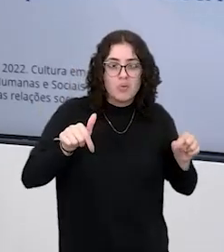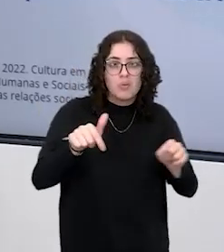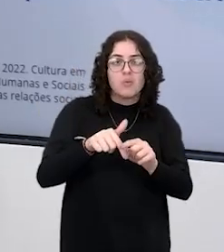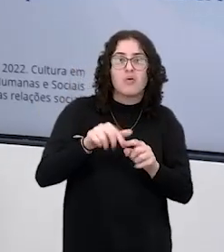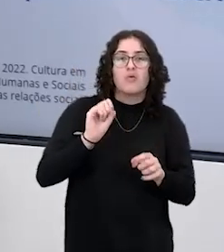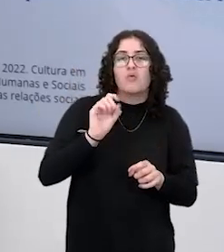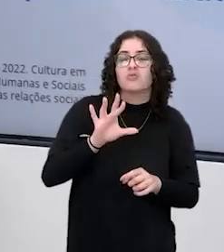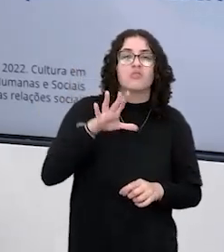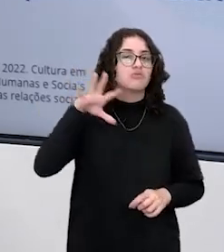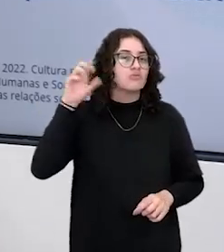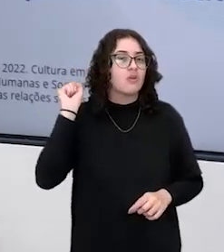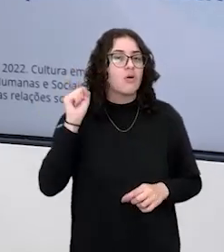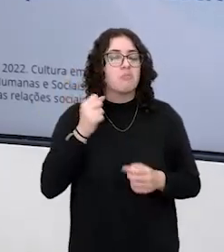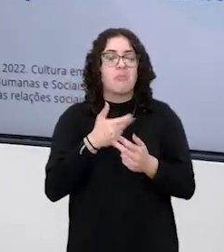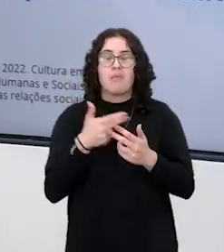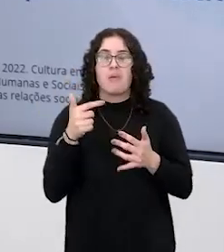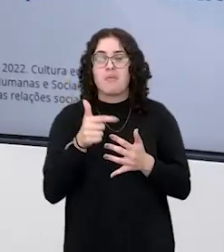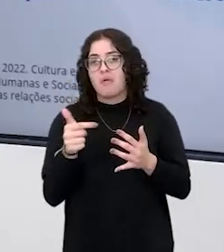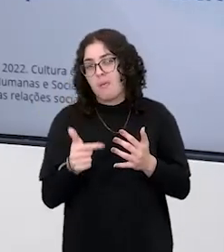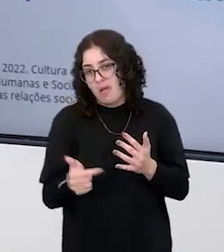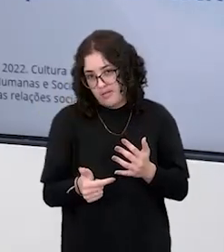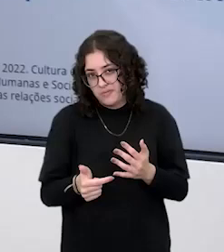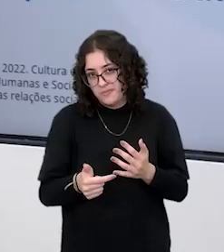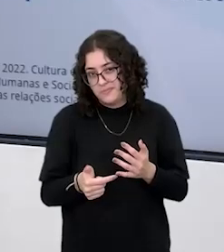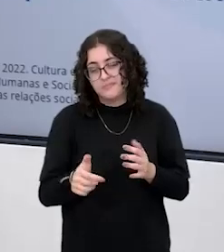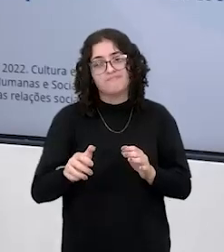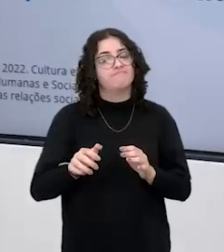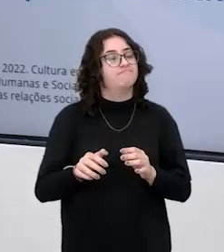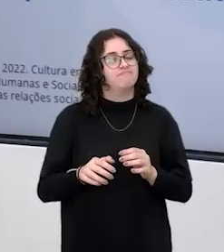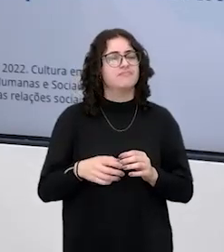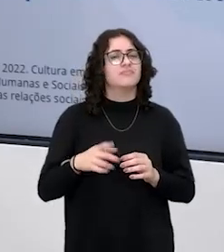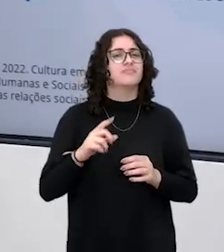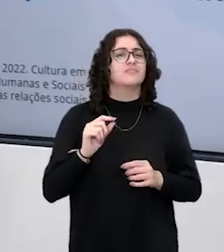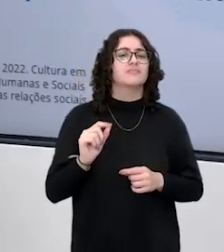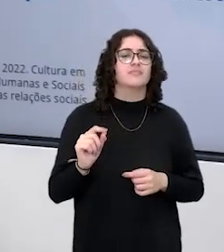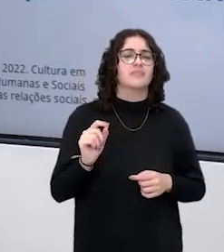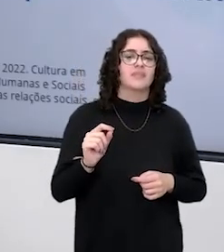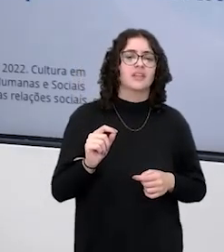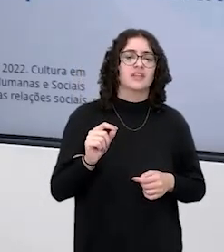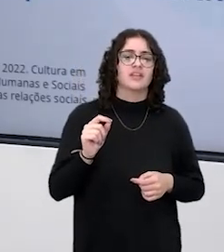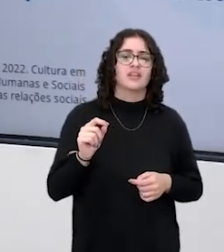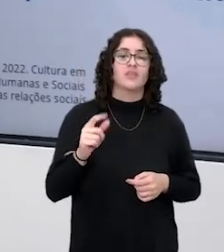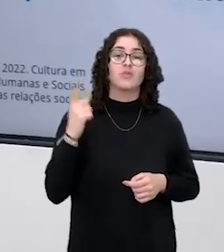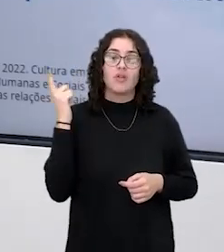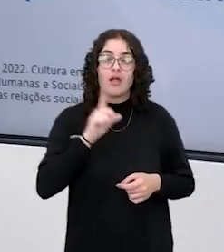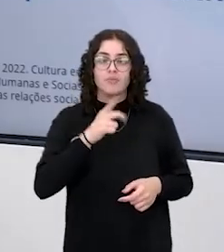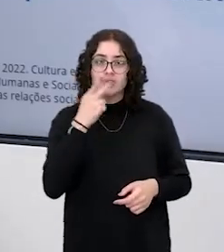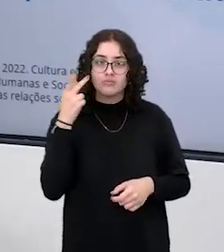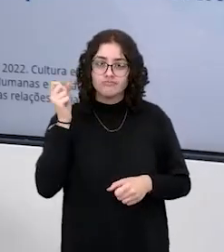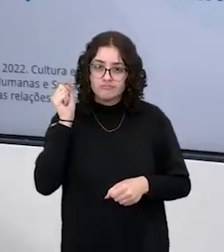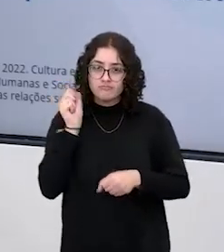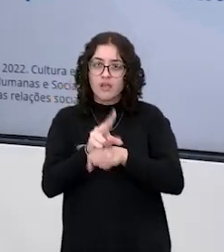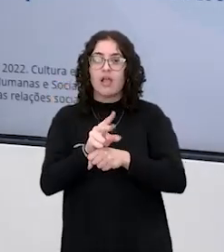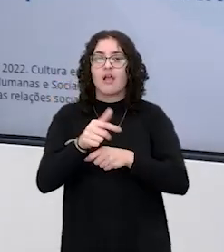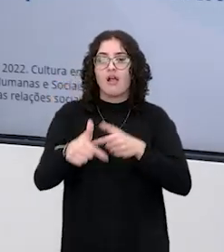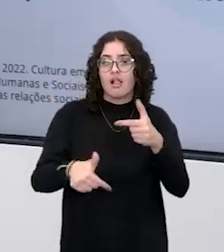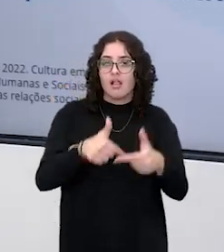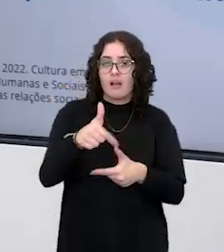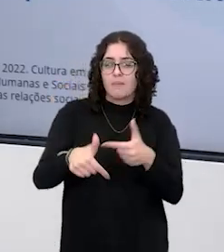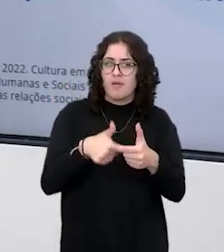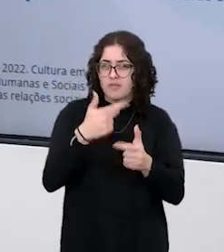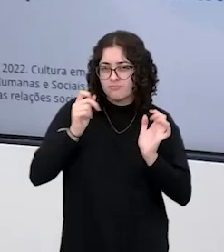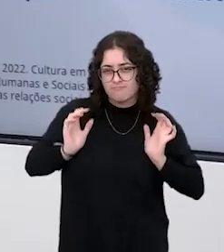de som, etc, etc, etc. Isso gera muito emprego em